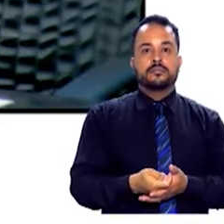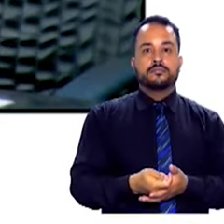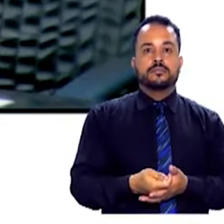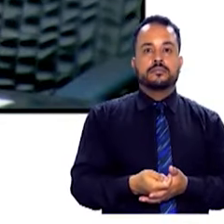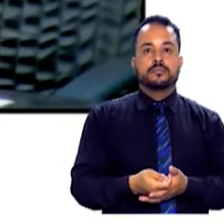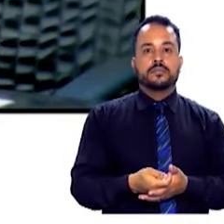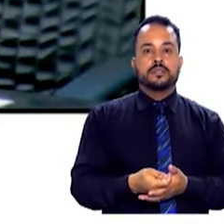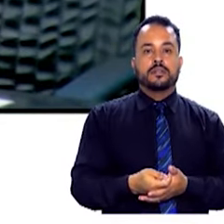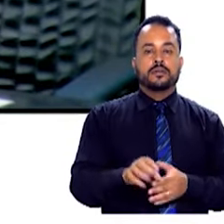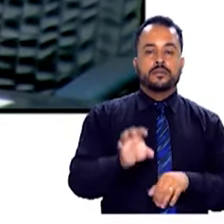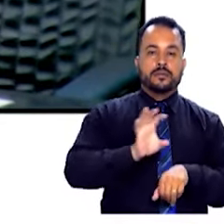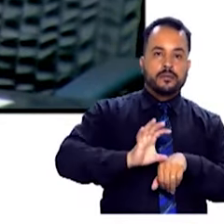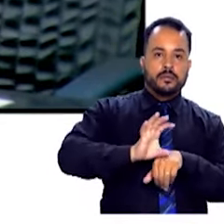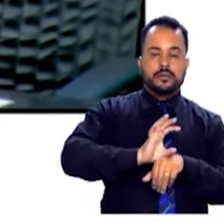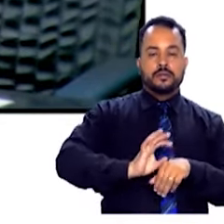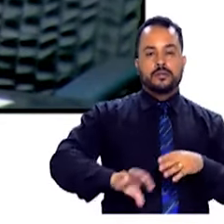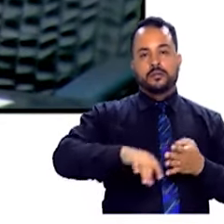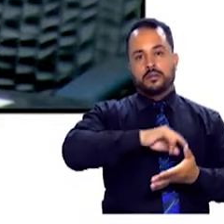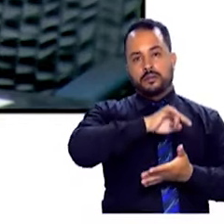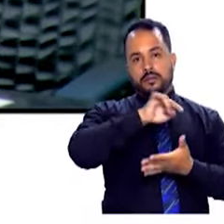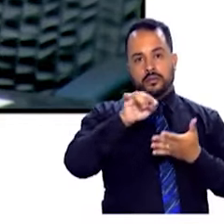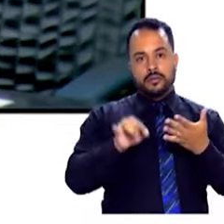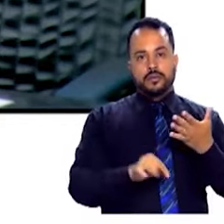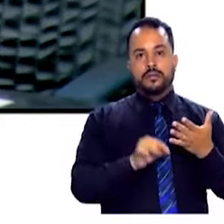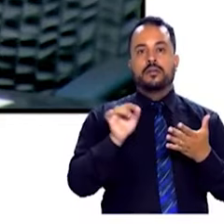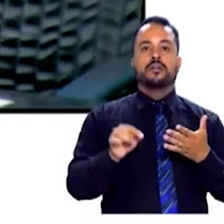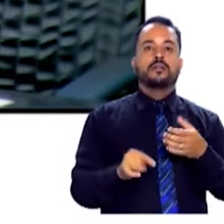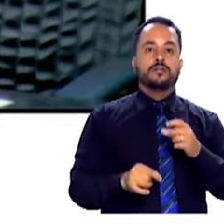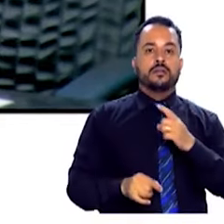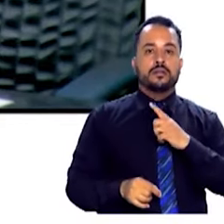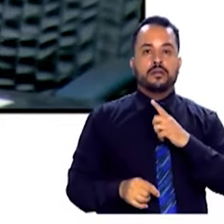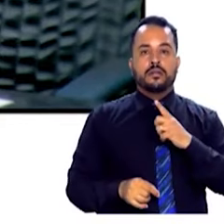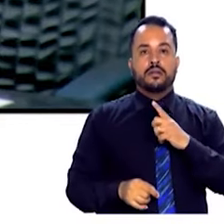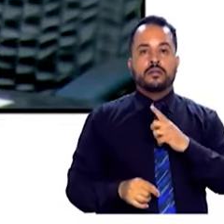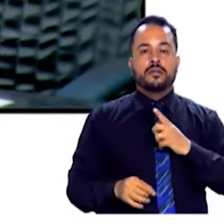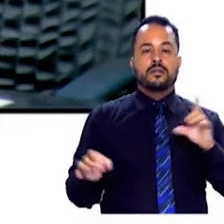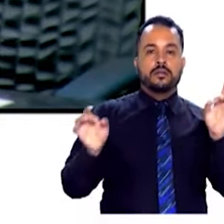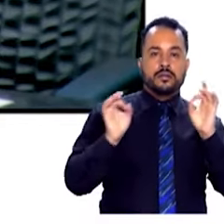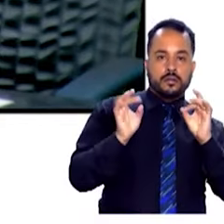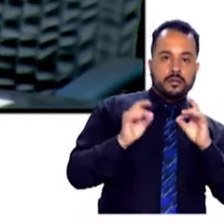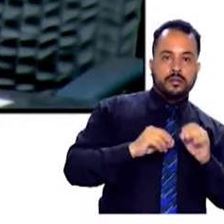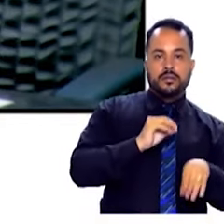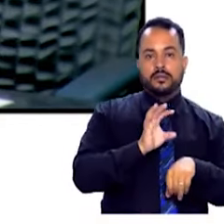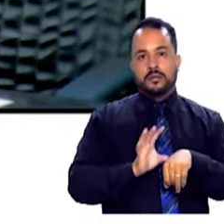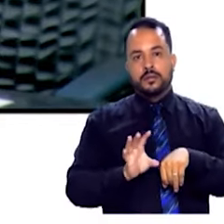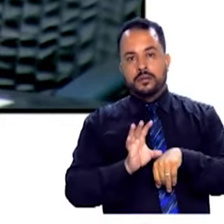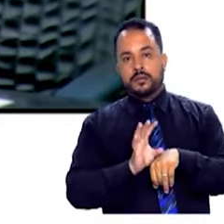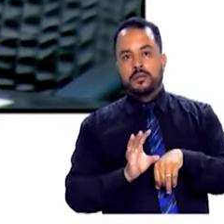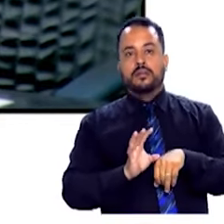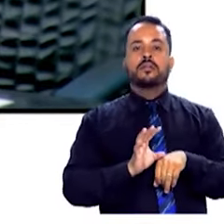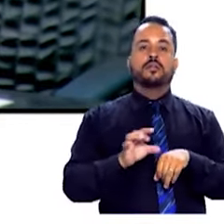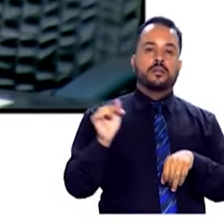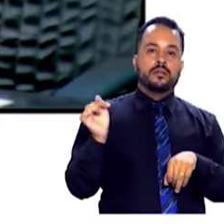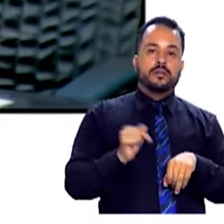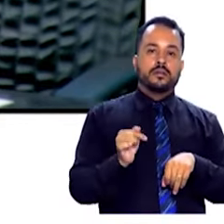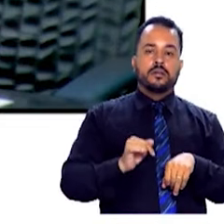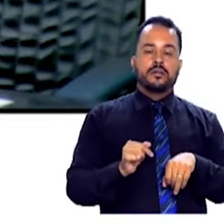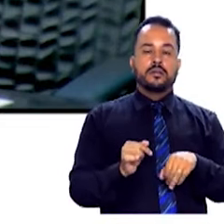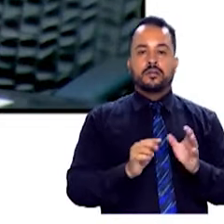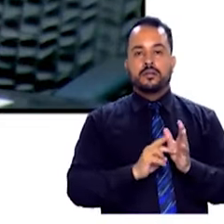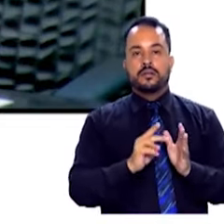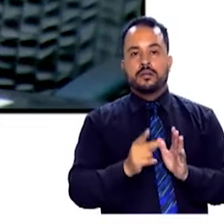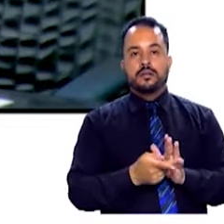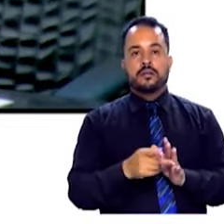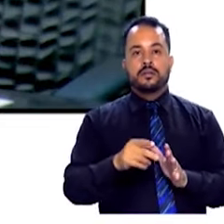seguintes termos também em tradução livre existe uma questão de especial transcendência constitucional quando sua resolução seja indispensável